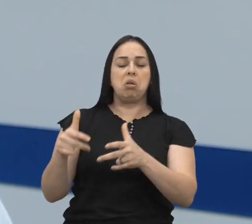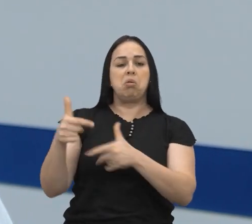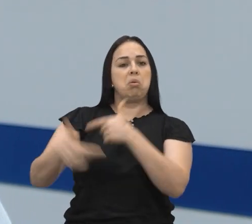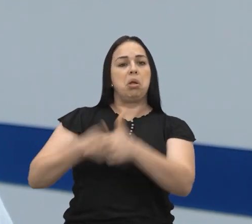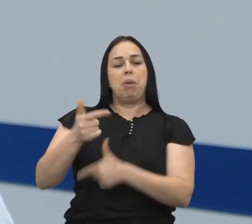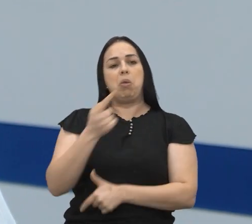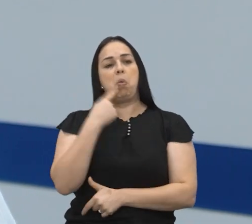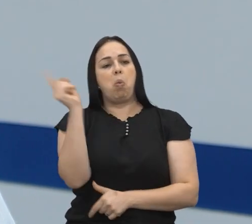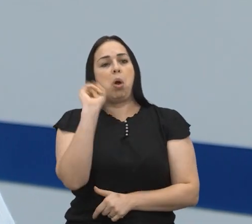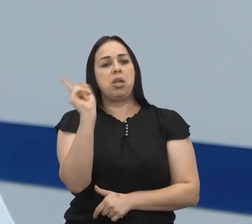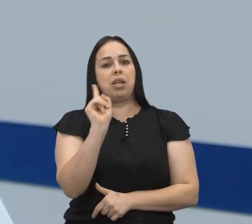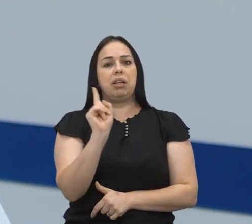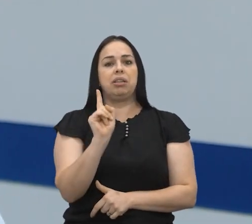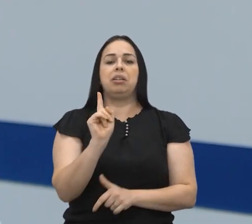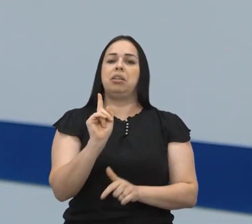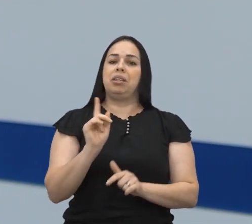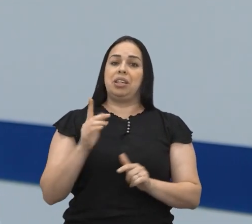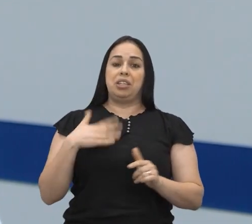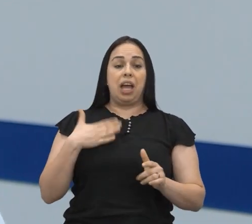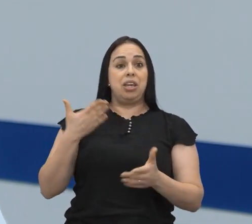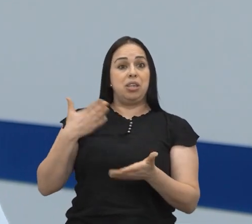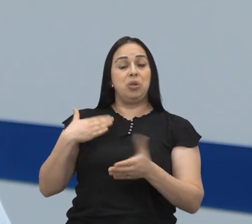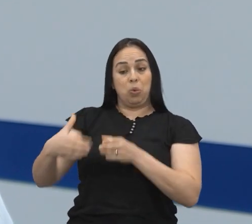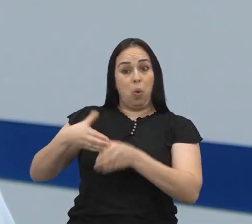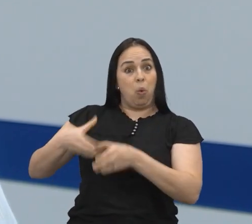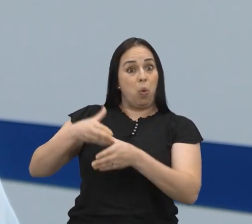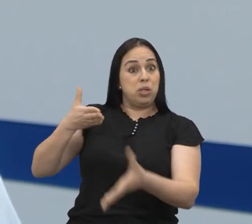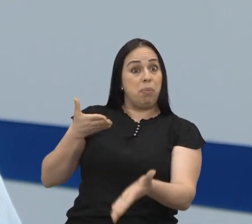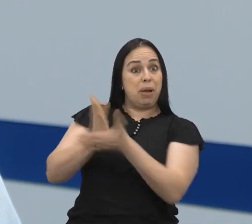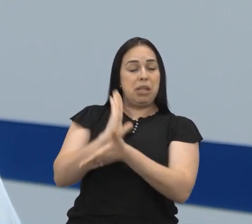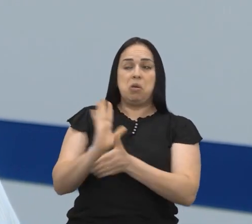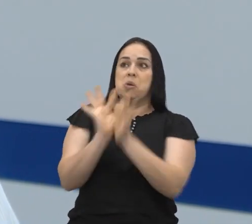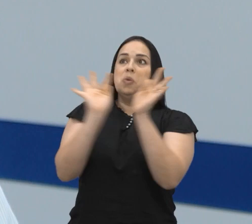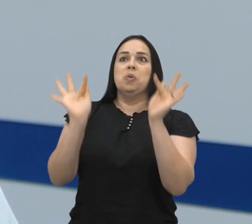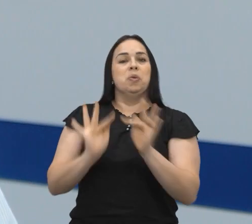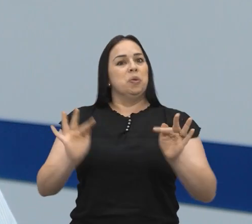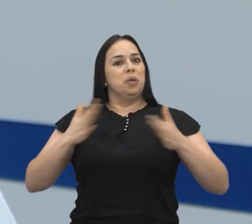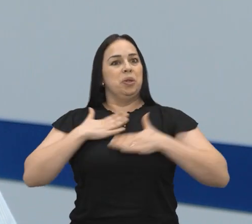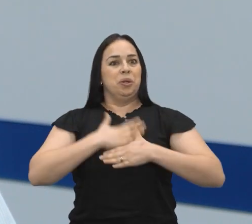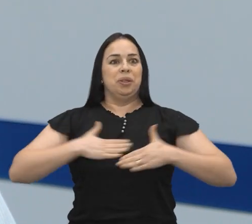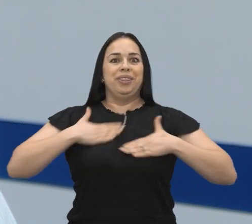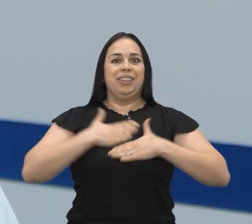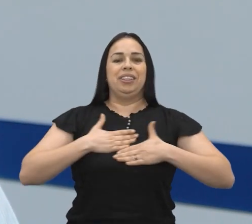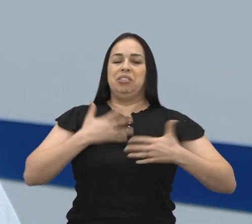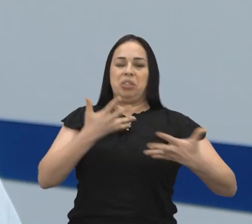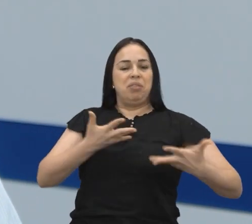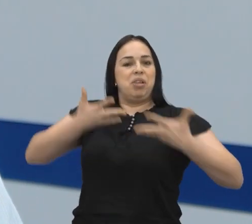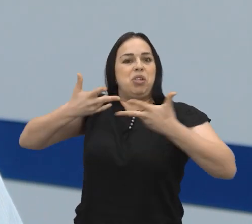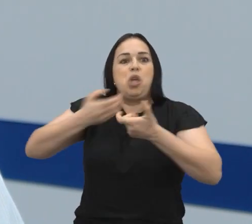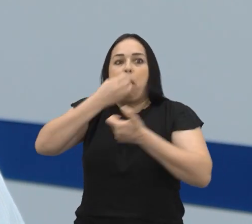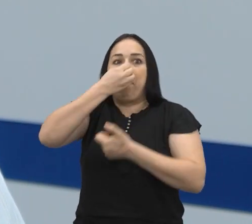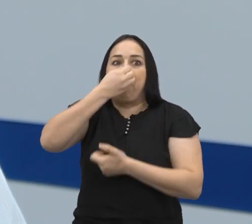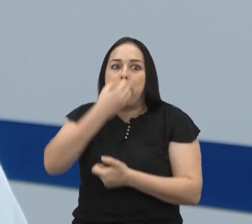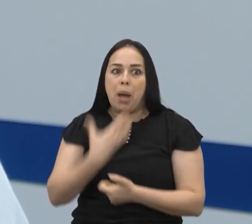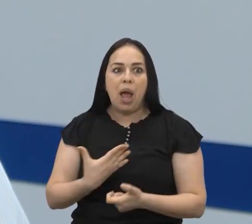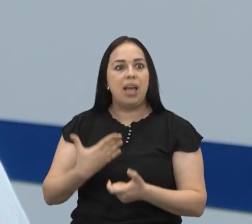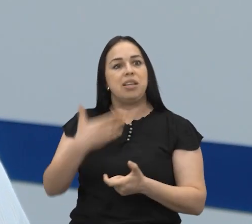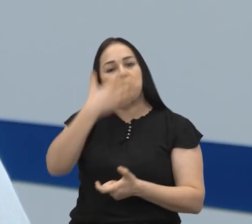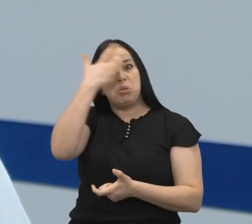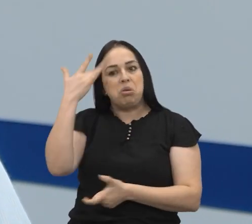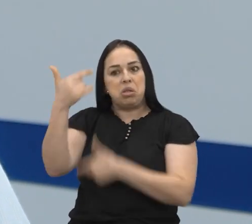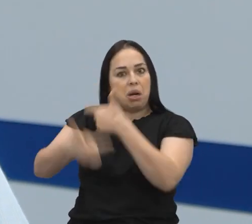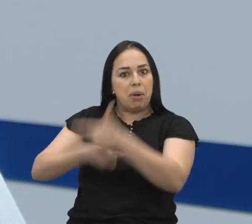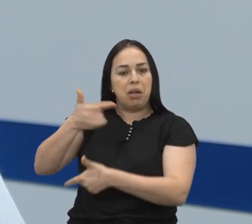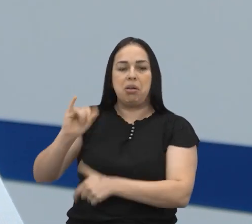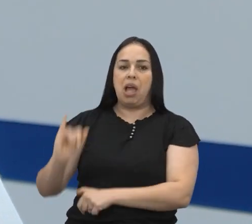do que era o trabalho da Câmara. Estava muito feliz por ter passado no concurso e fui muito bem recebido, pelas pessoas que estavam